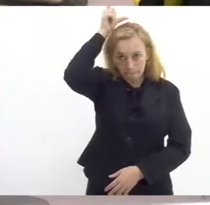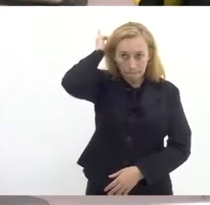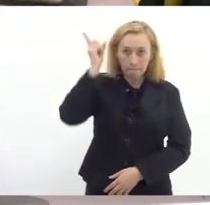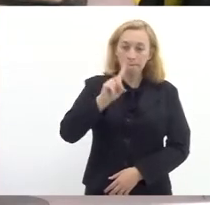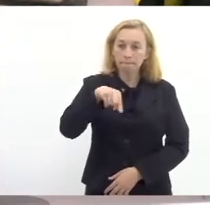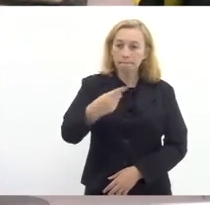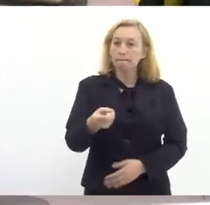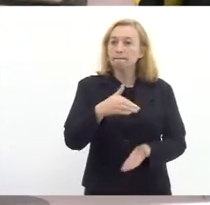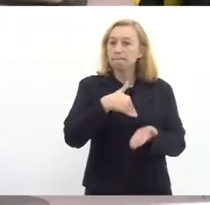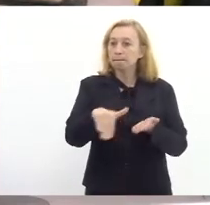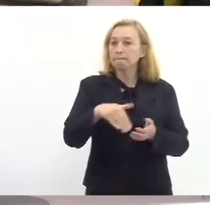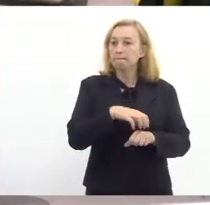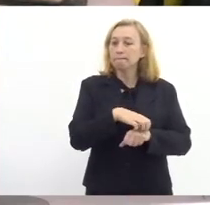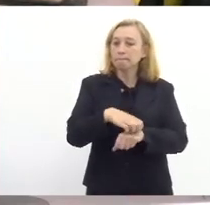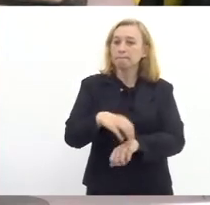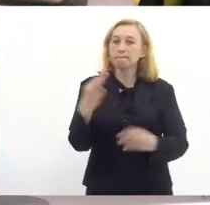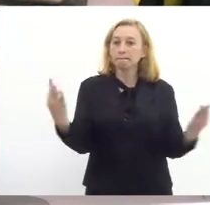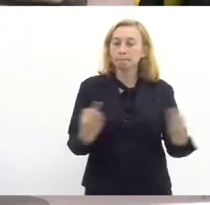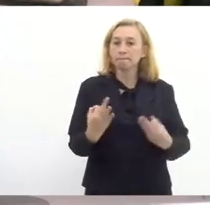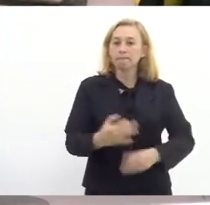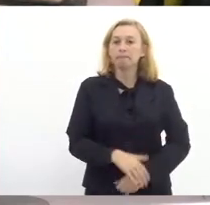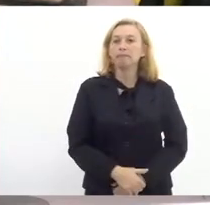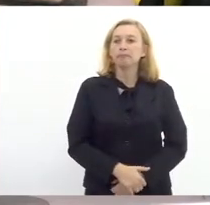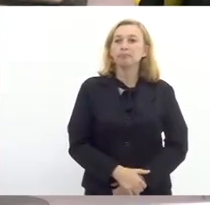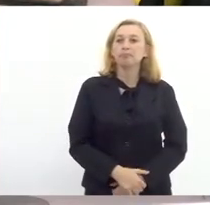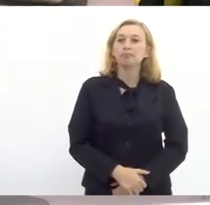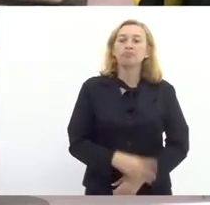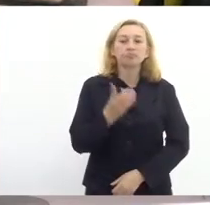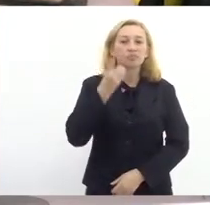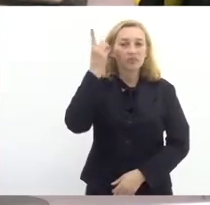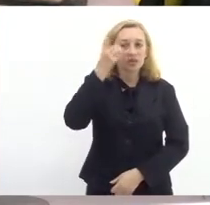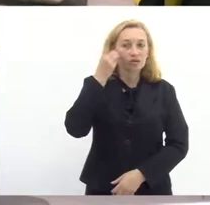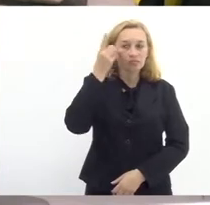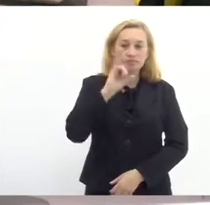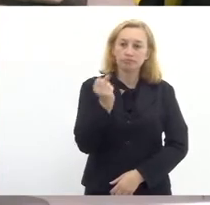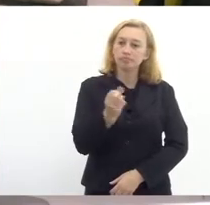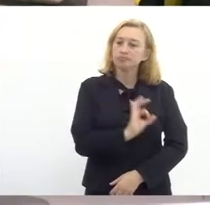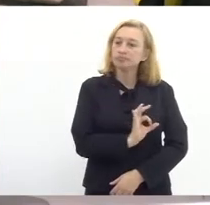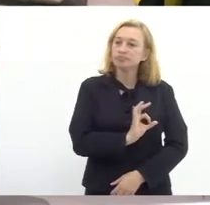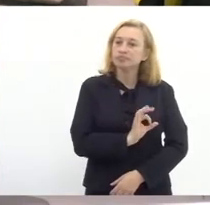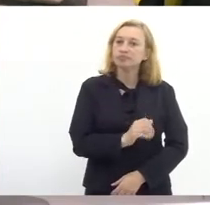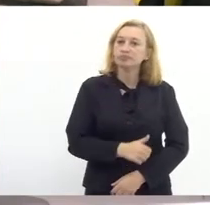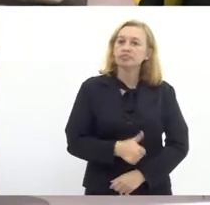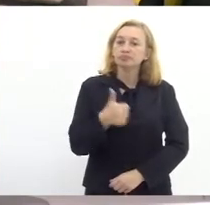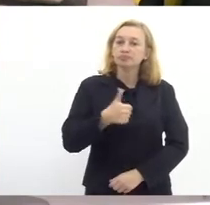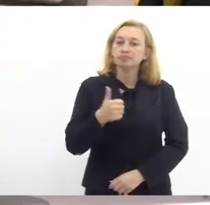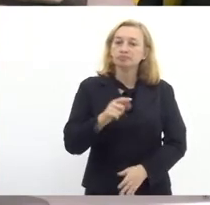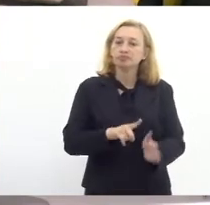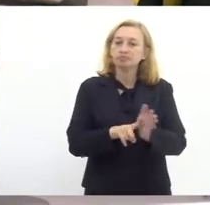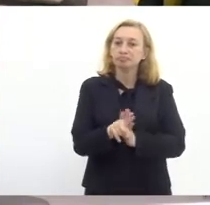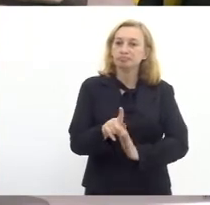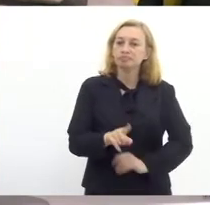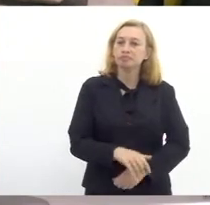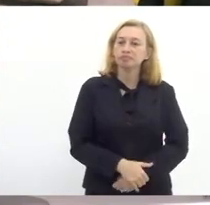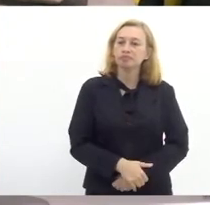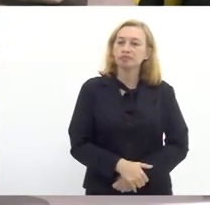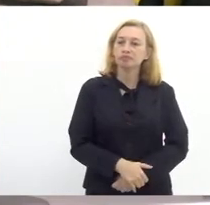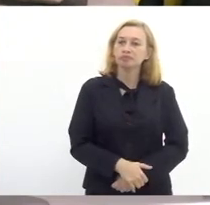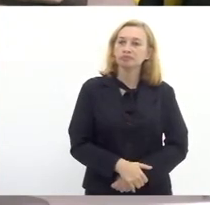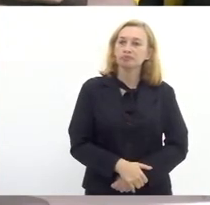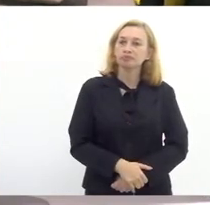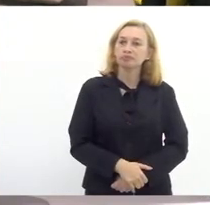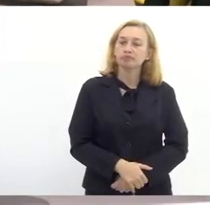Secretaria de Transporte. Está ótimo. Deputada Marta Rocha, em relação ao primeiro questionamento da senhora, assim, eu vou